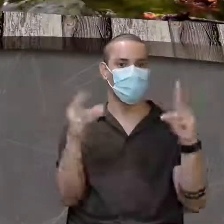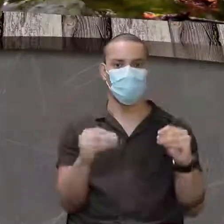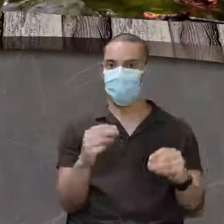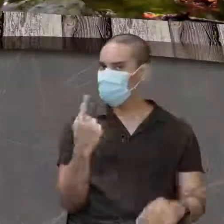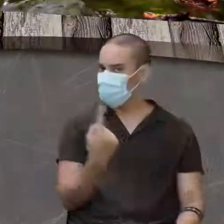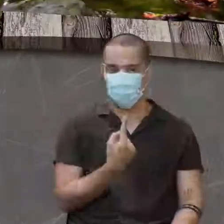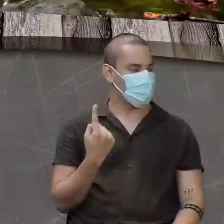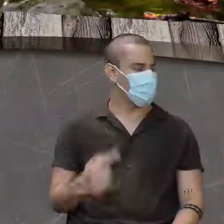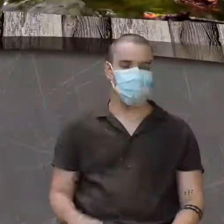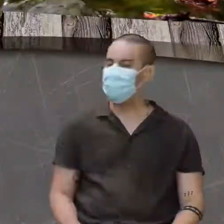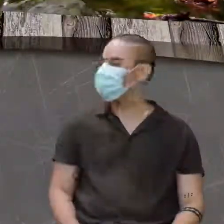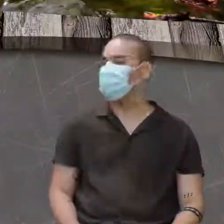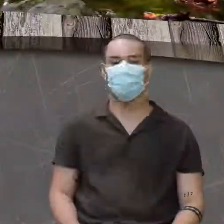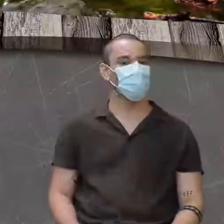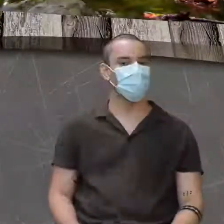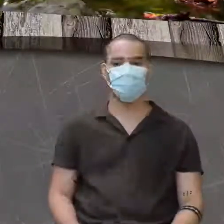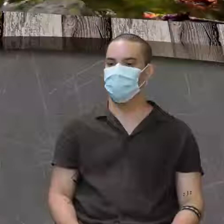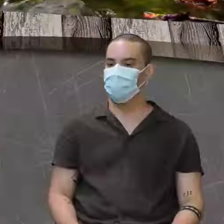cai sozinha.